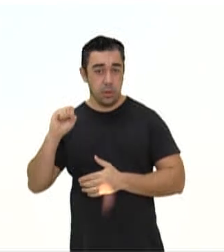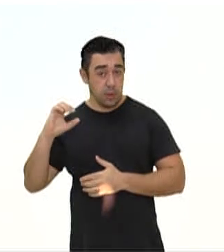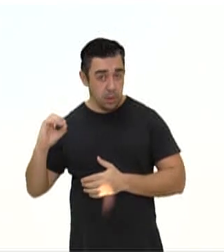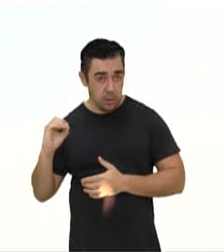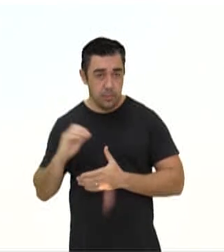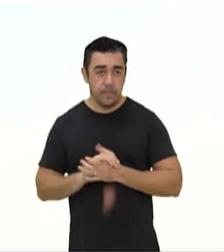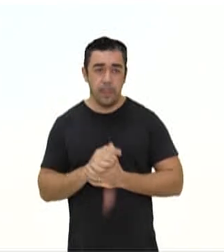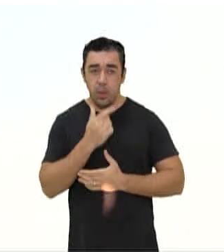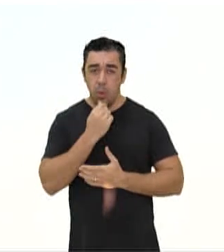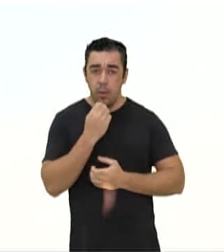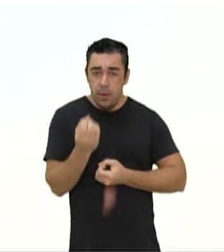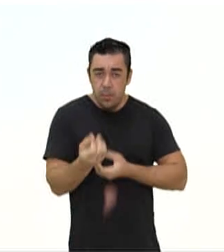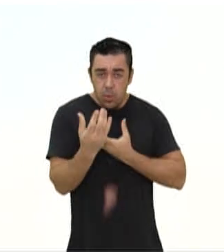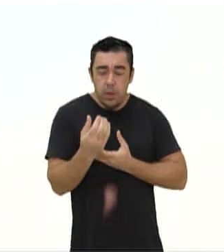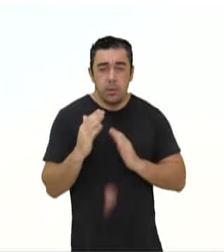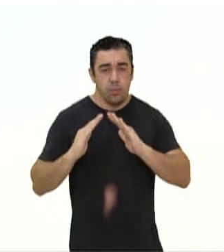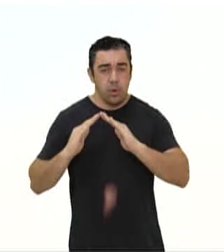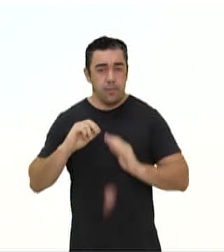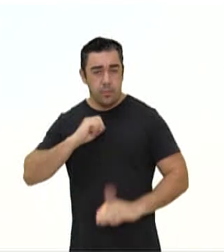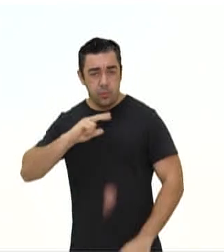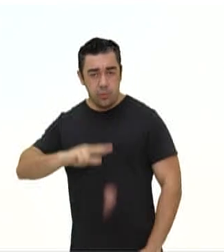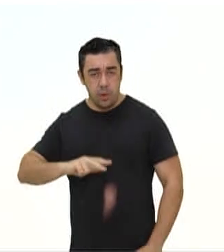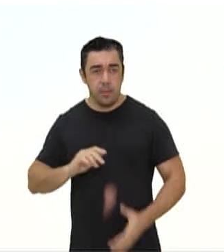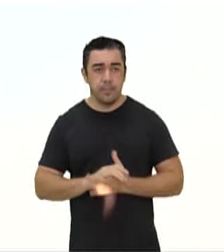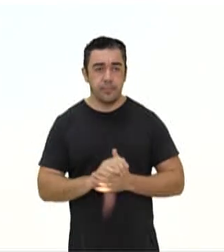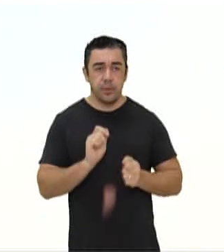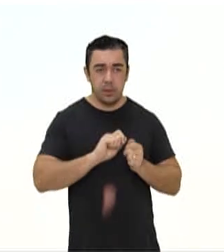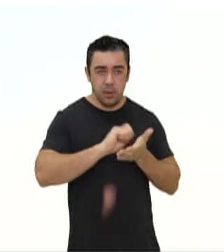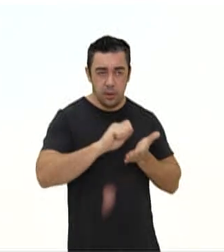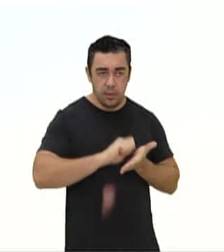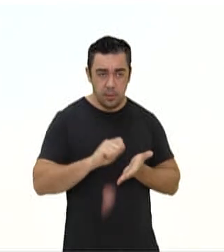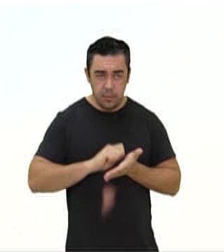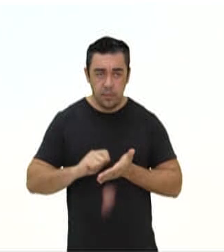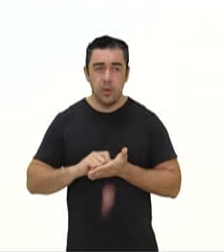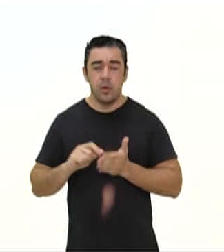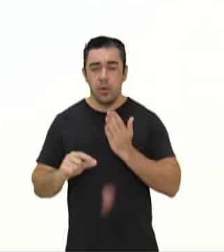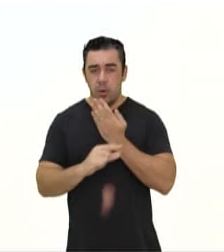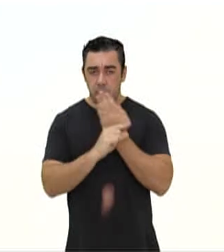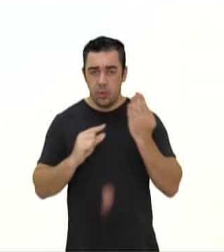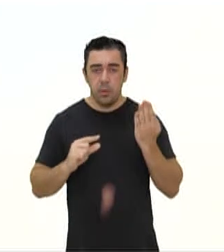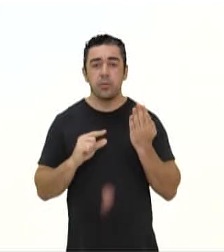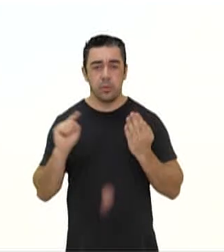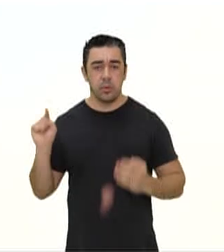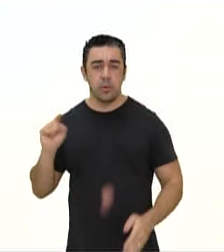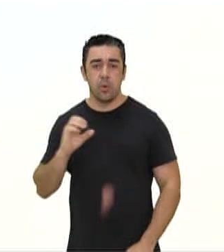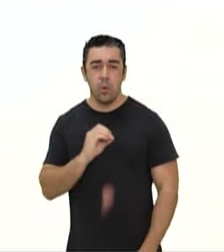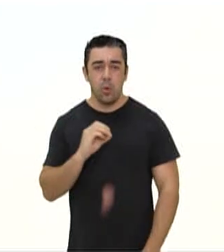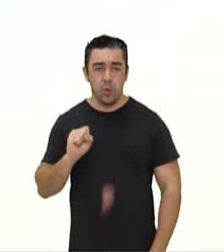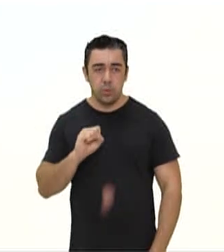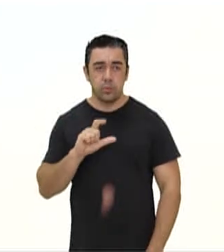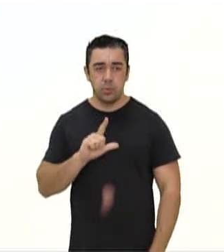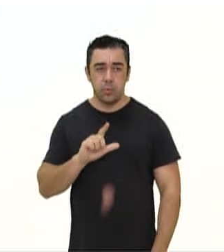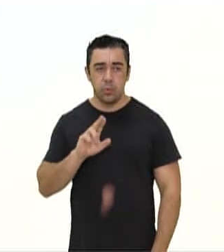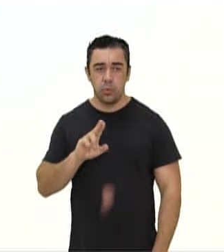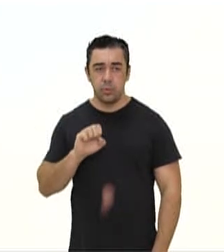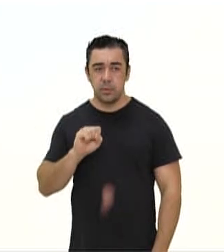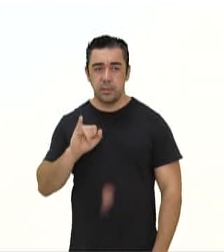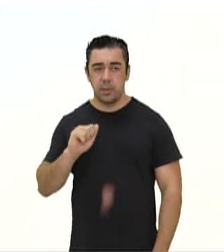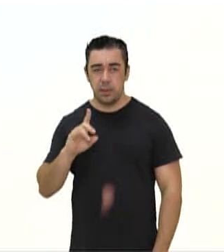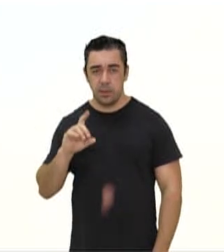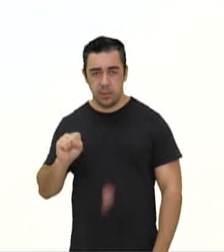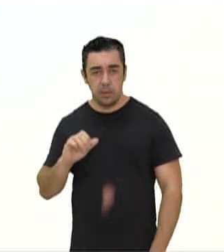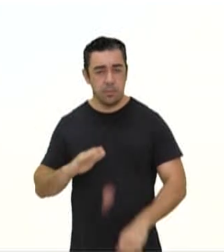1580, foi um poeta português, autor do poema Os Lusíadas, uma das obras mais importantes da